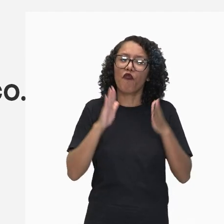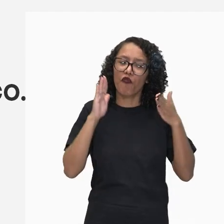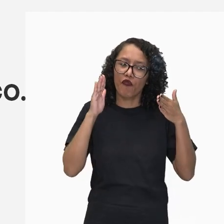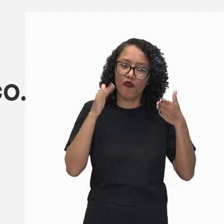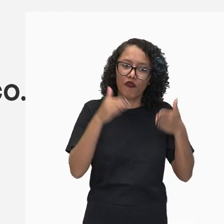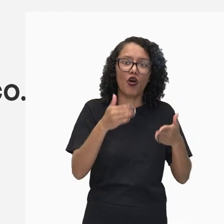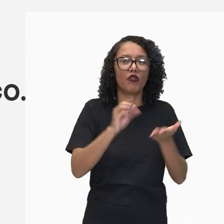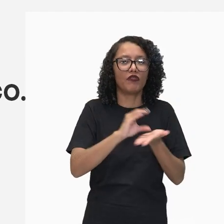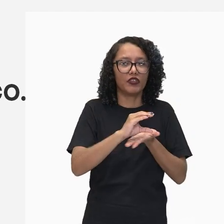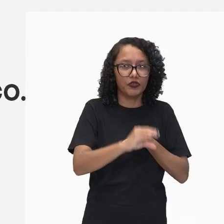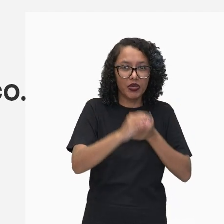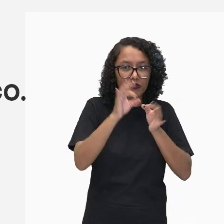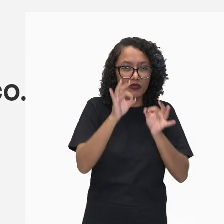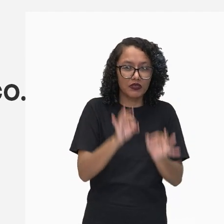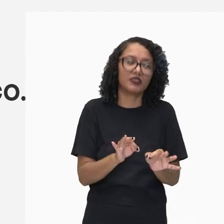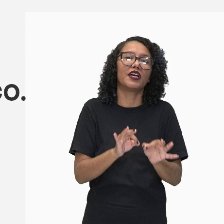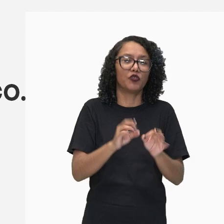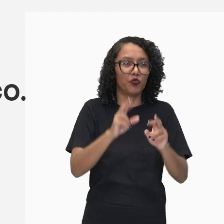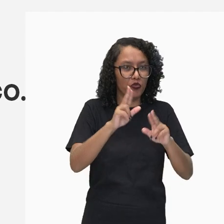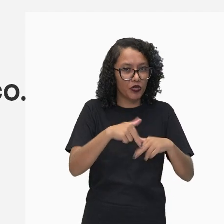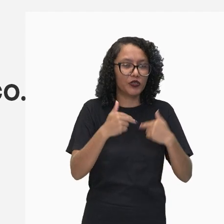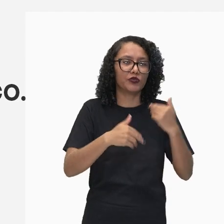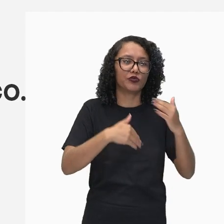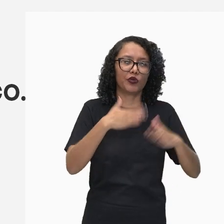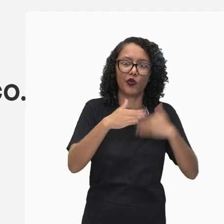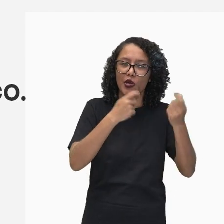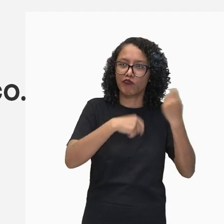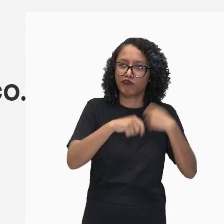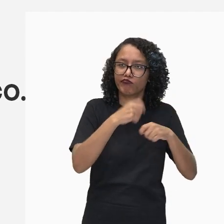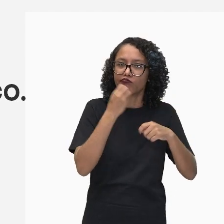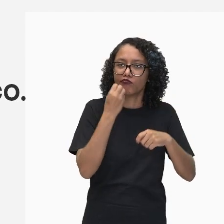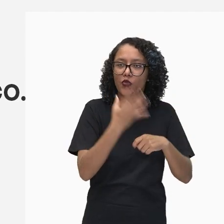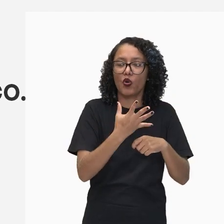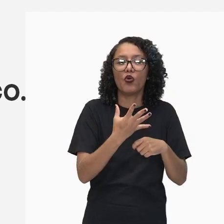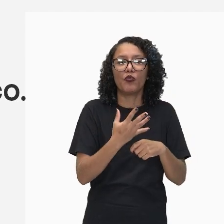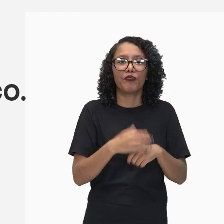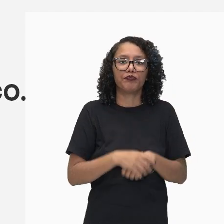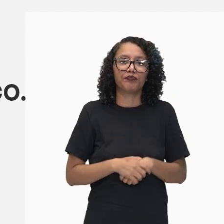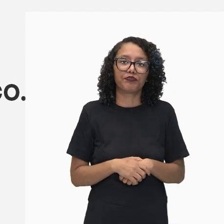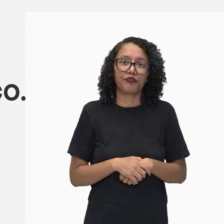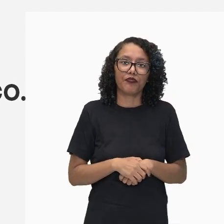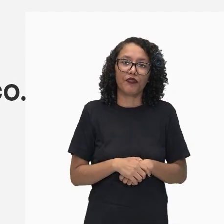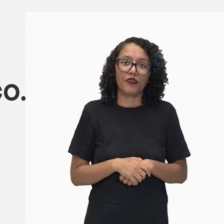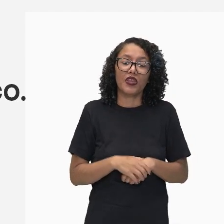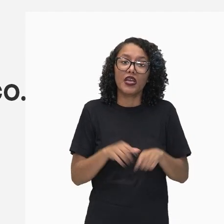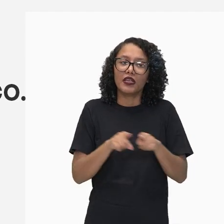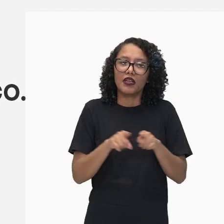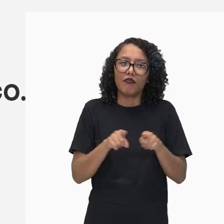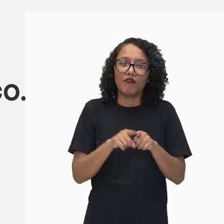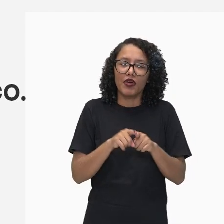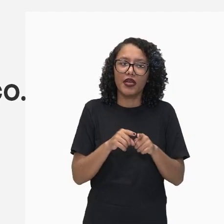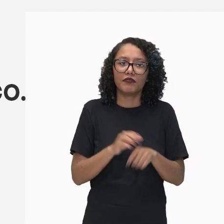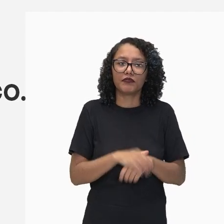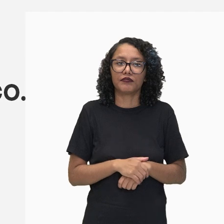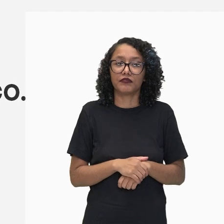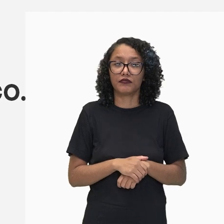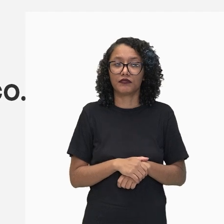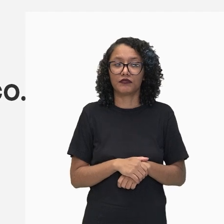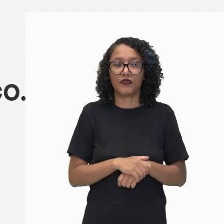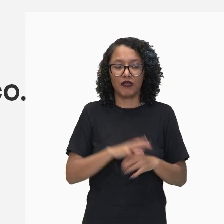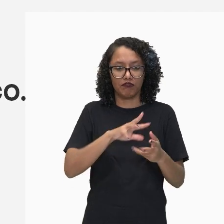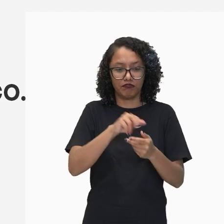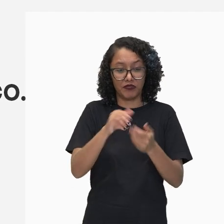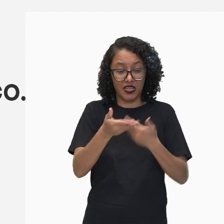desenvolvam. O crescimento econômico teve por base a internacionalização fundamental para o quê? Para as exportações de